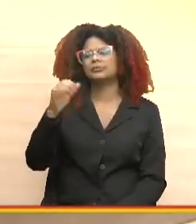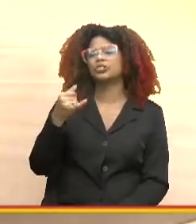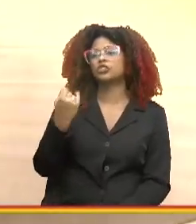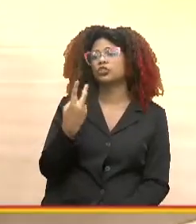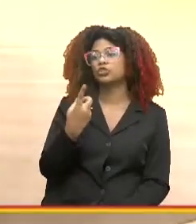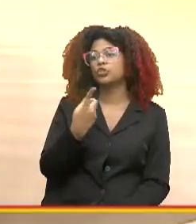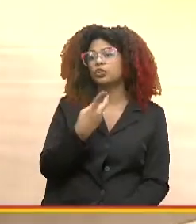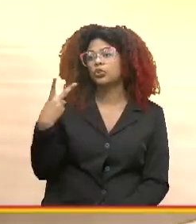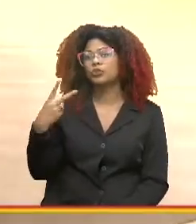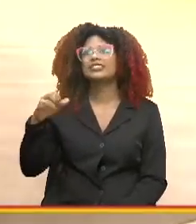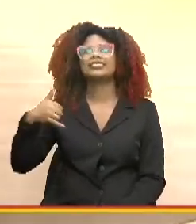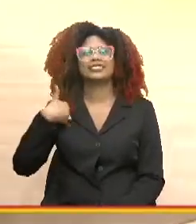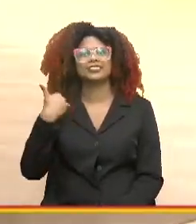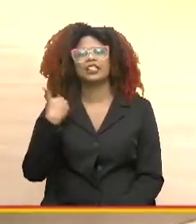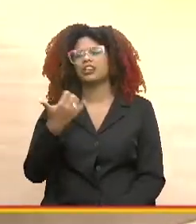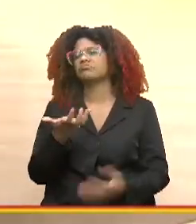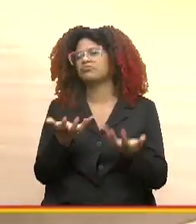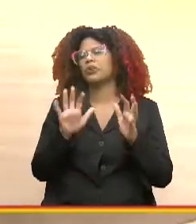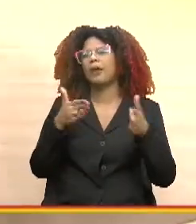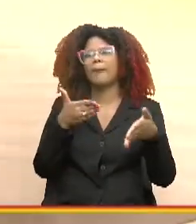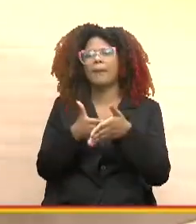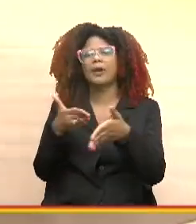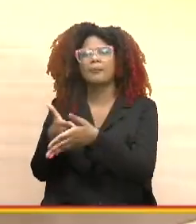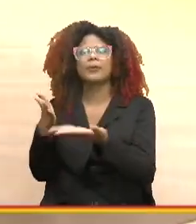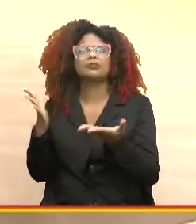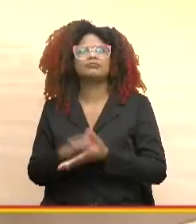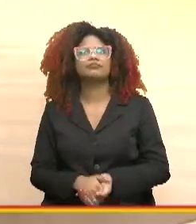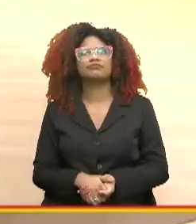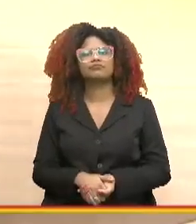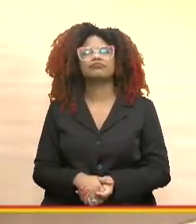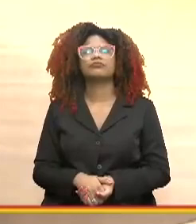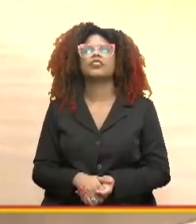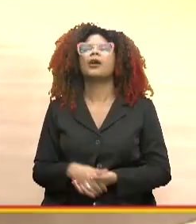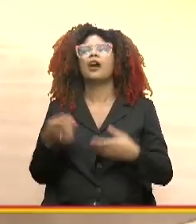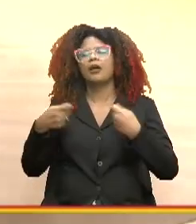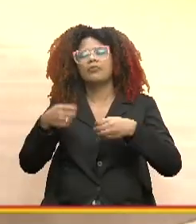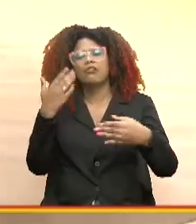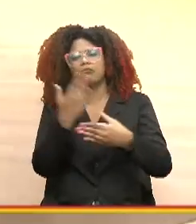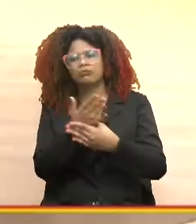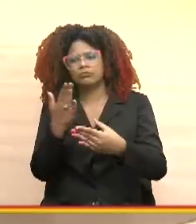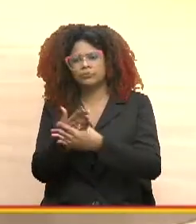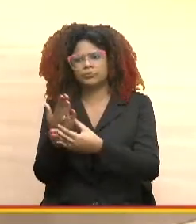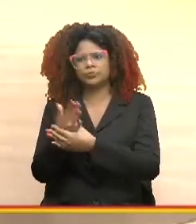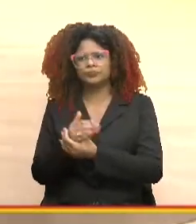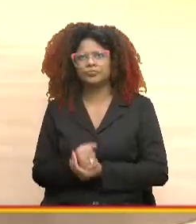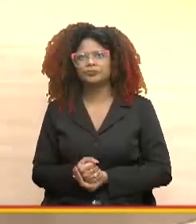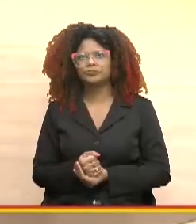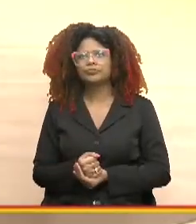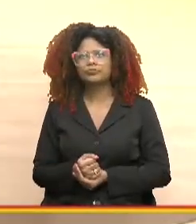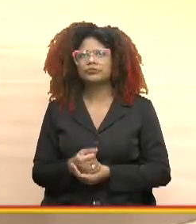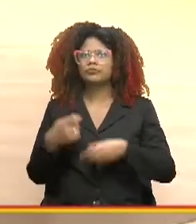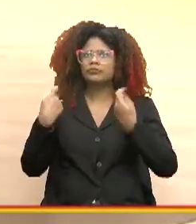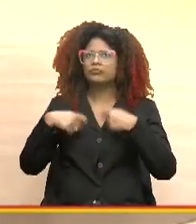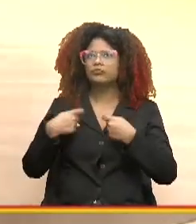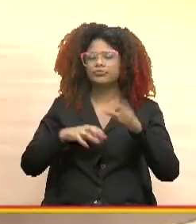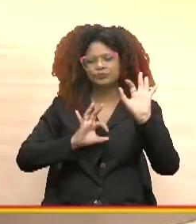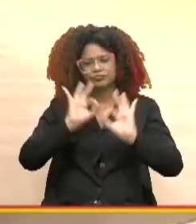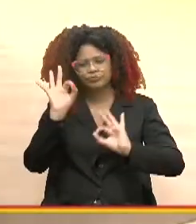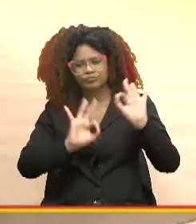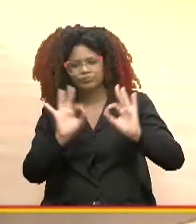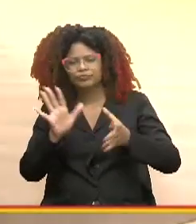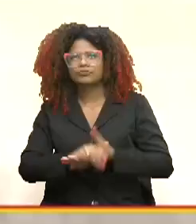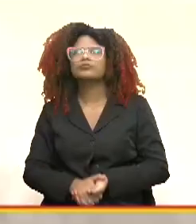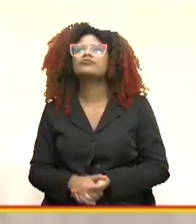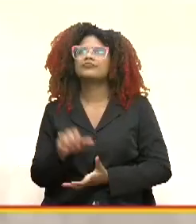eles não querem dar licença então às vezes tem que entrar com recurso então é uma coisa que a gente precisa precisa corrigir isso